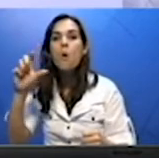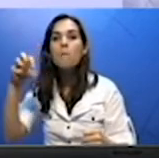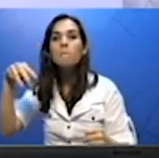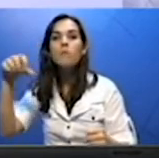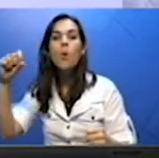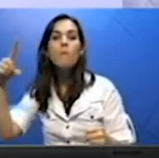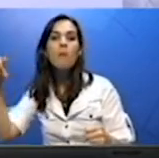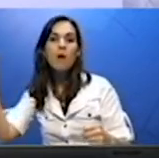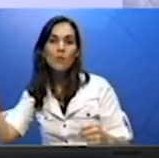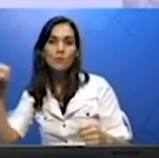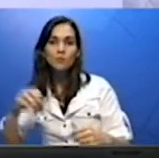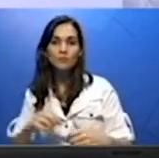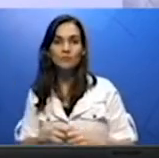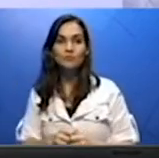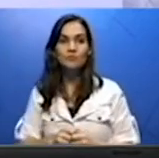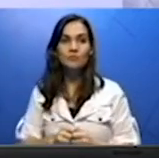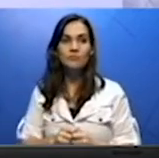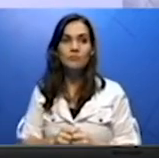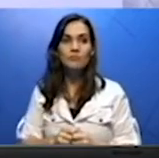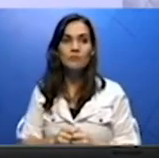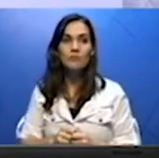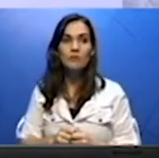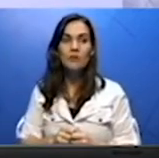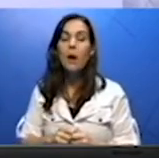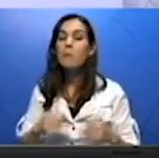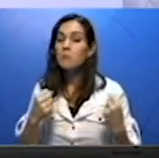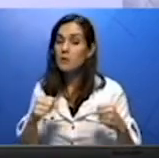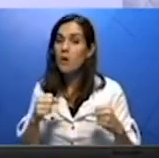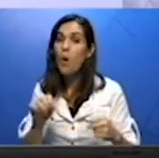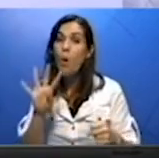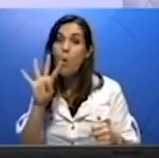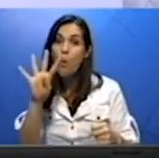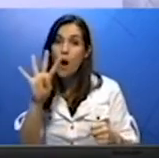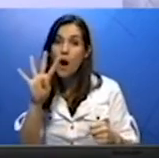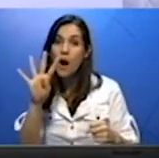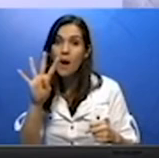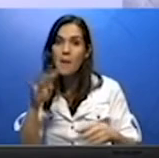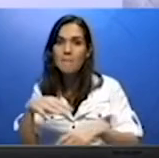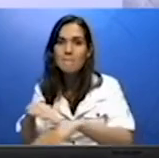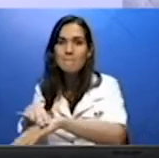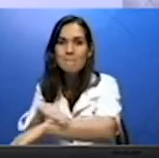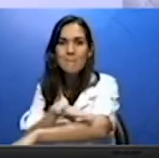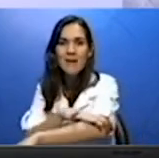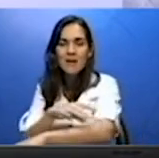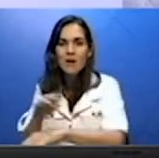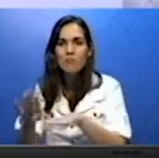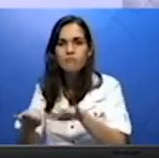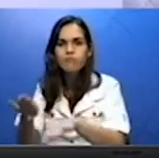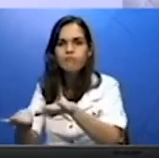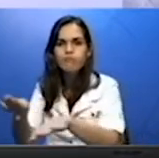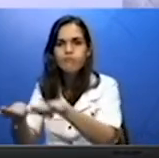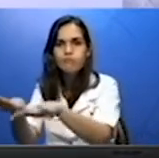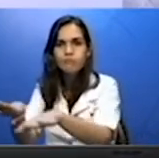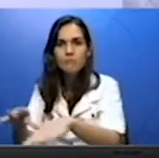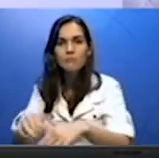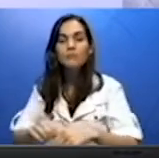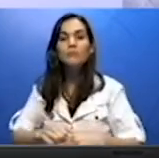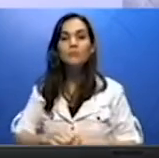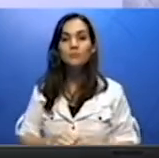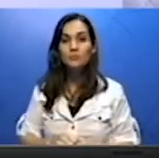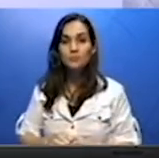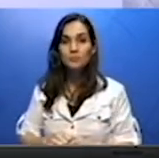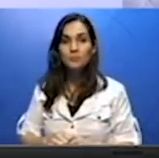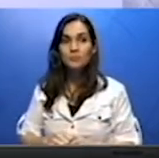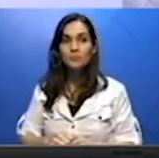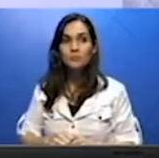característica que a presença de quatro pernas dor ou seja tetrápodos os animais terrestres quase todos apresentam quatro